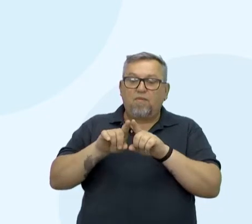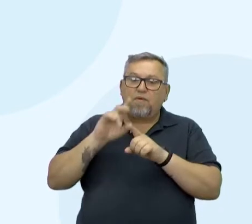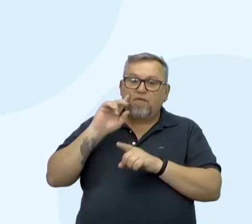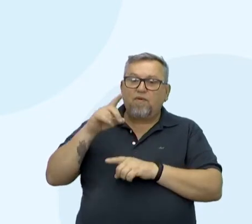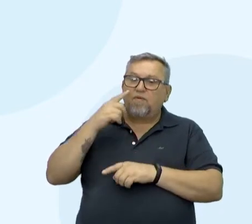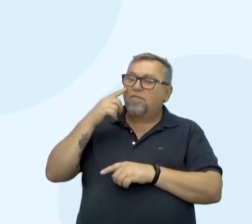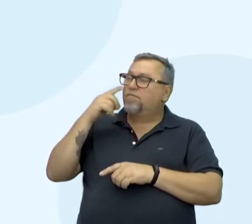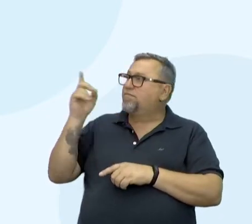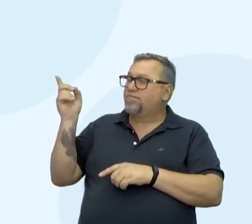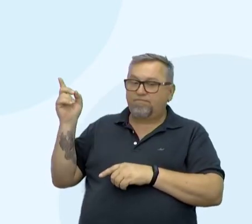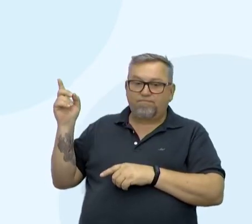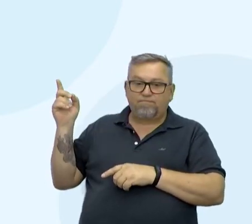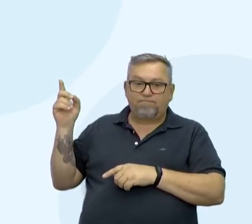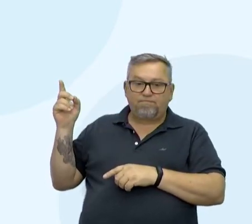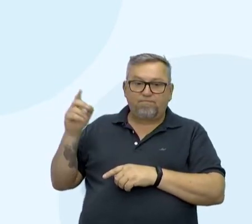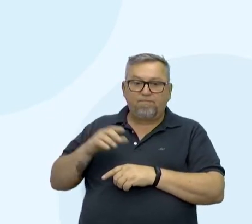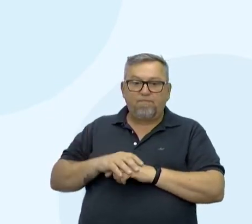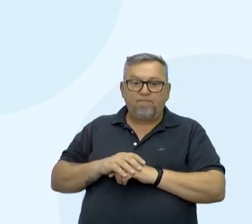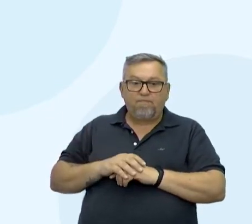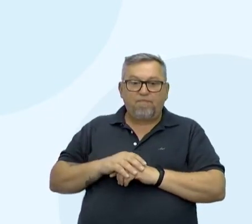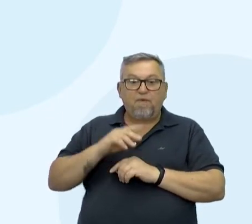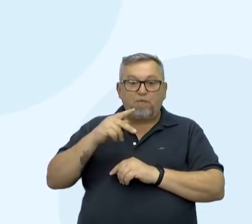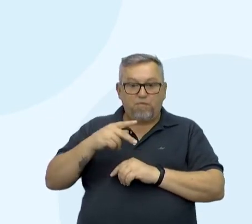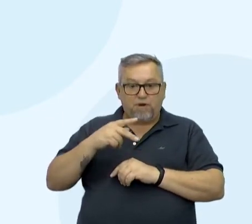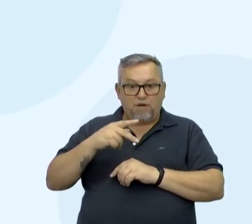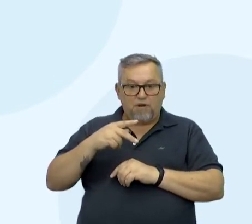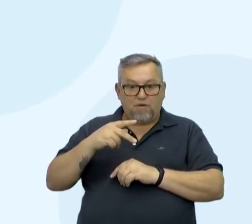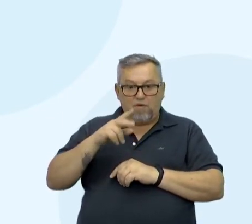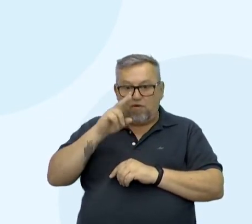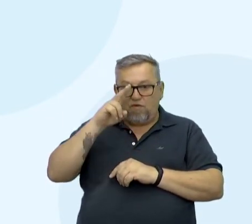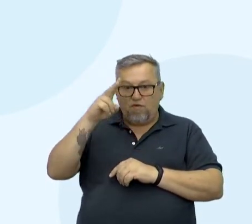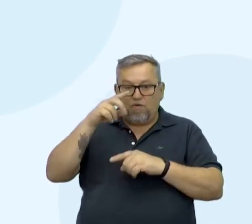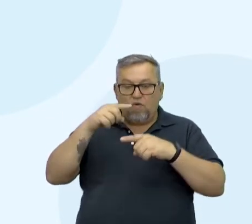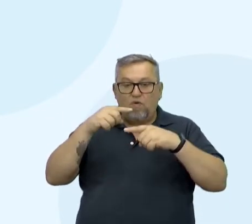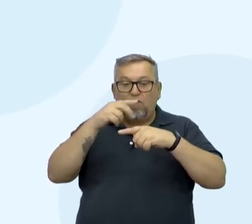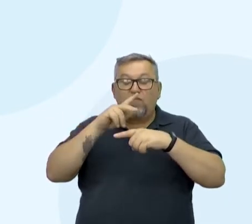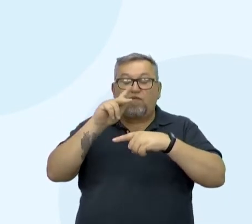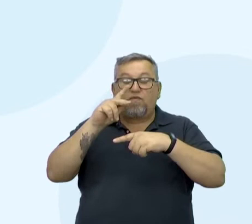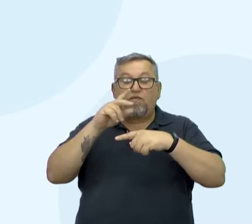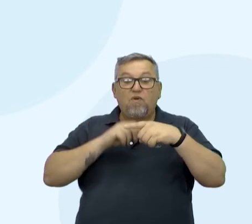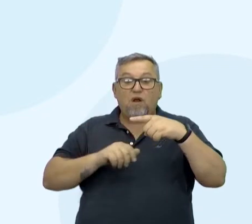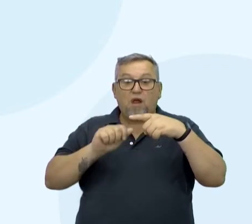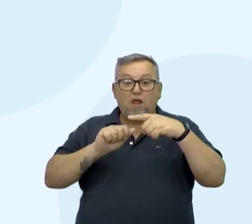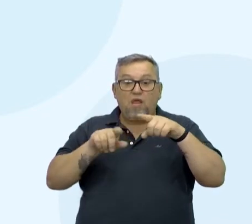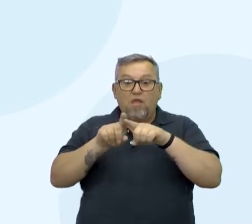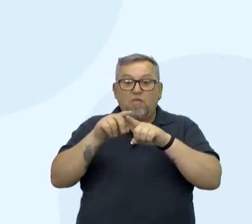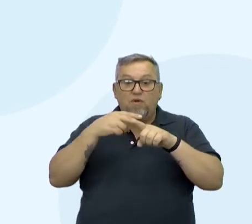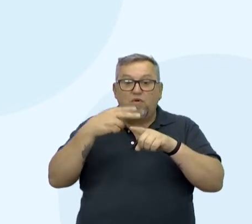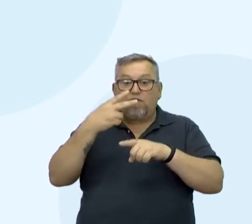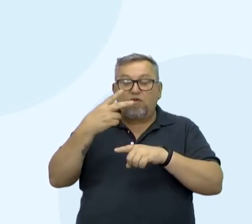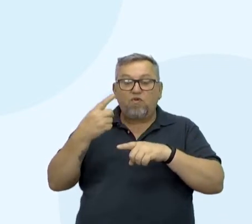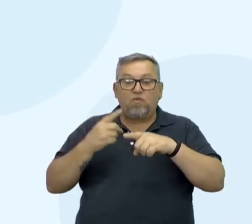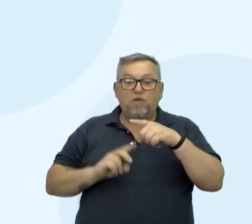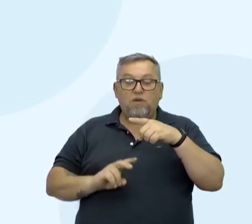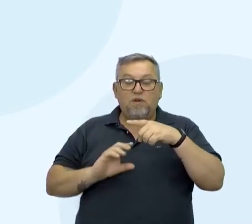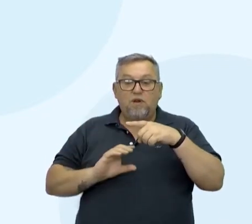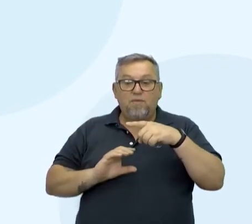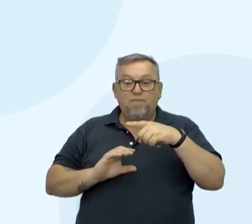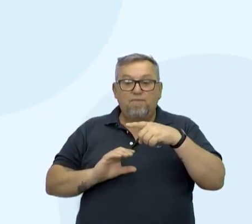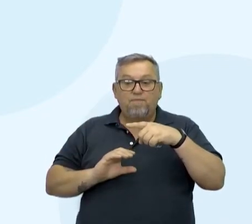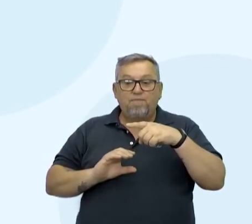caso, quando está a pressão que é força sobre área, eu posso relacionar aqui ó, 2 vezes a intensidade